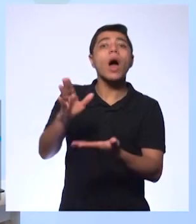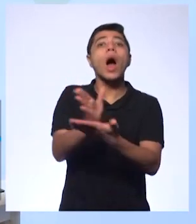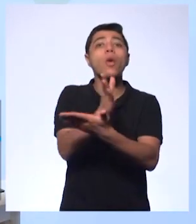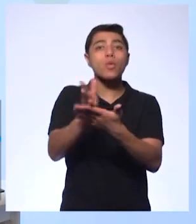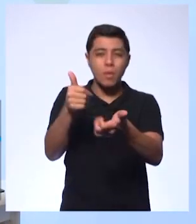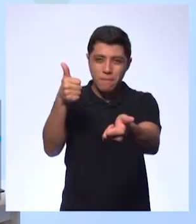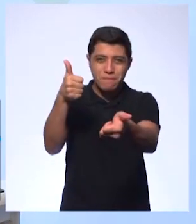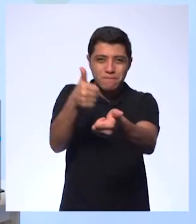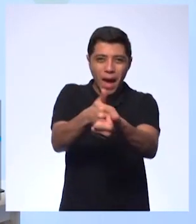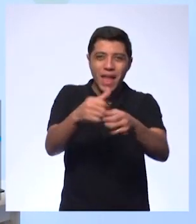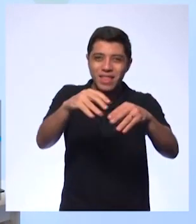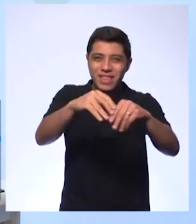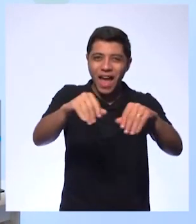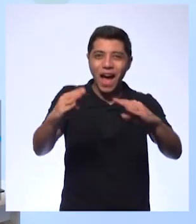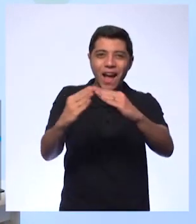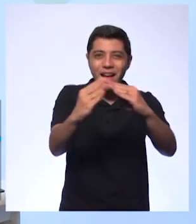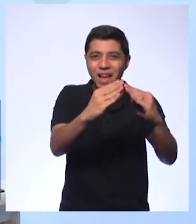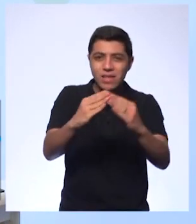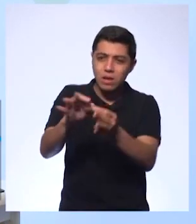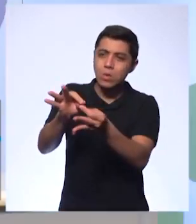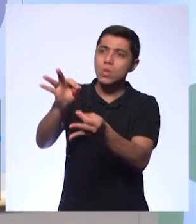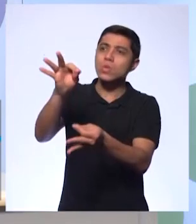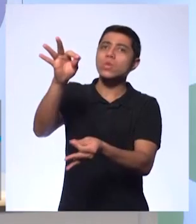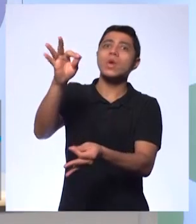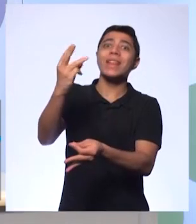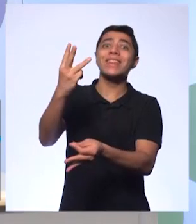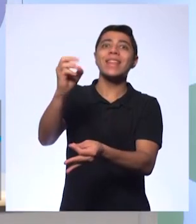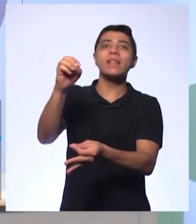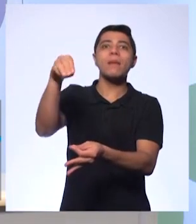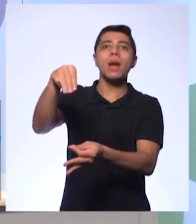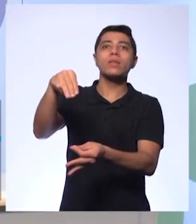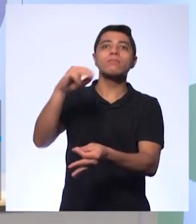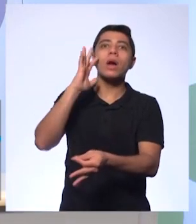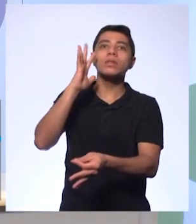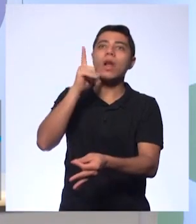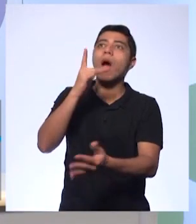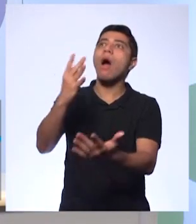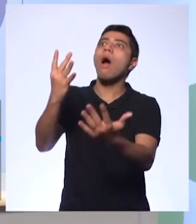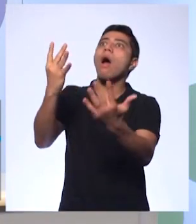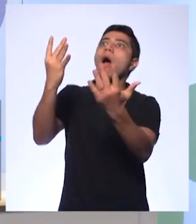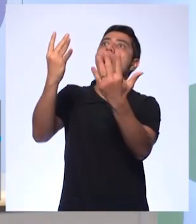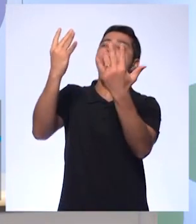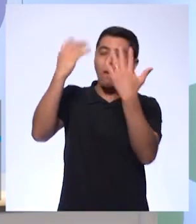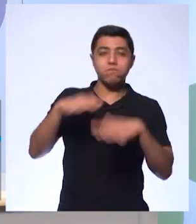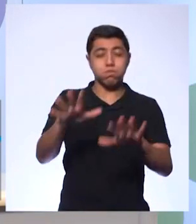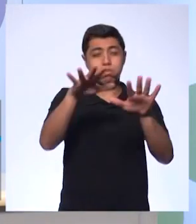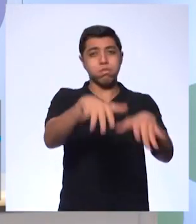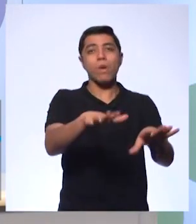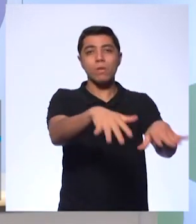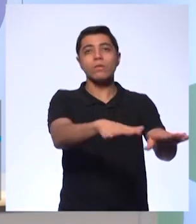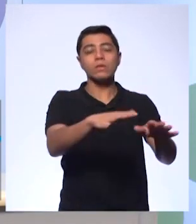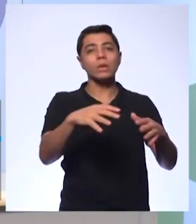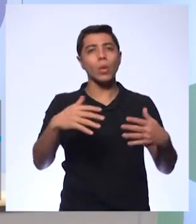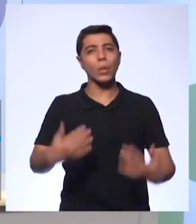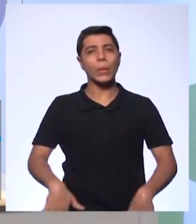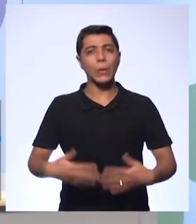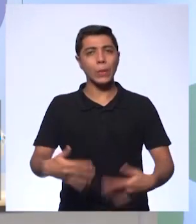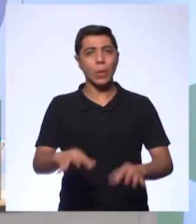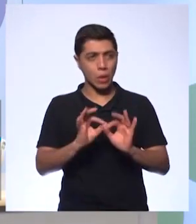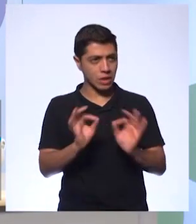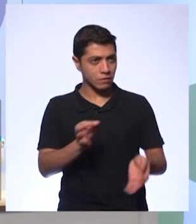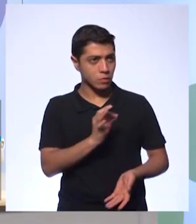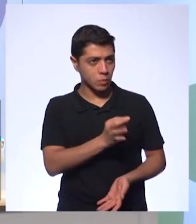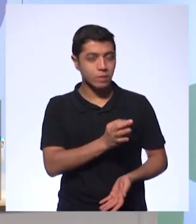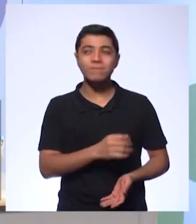foi um desastre gigantesco, né, professor? Professor, esse hipocentro que foi, como você disse,